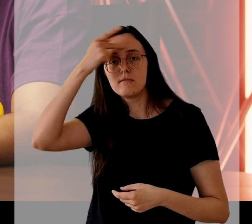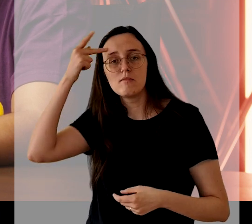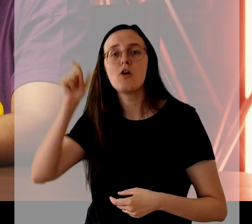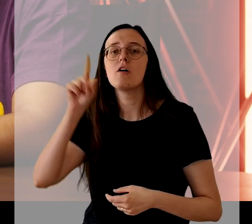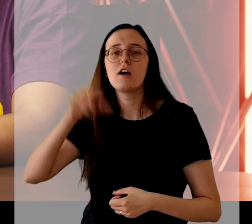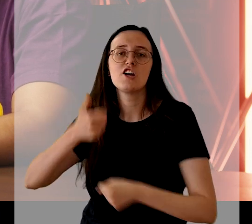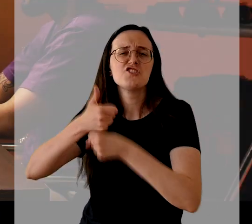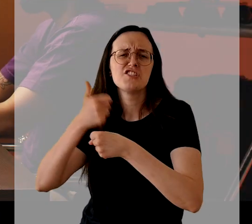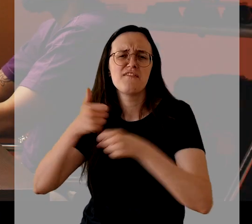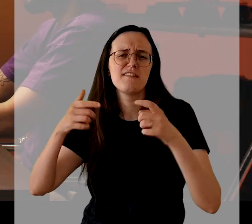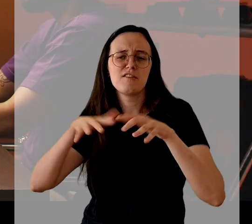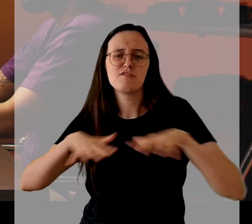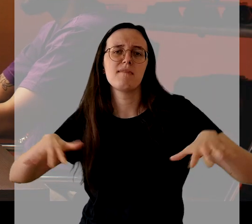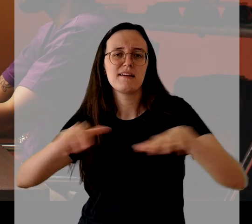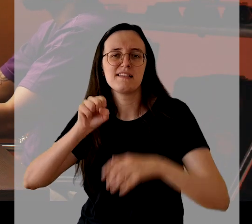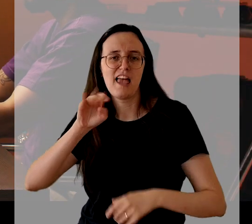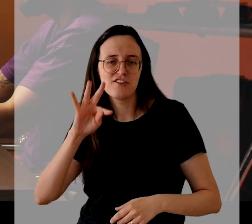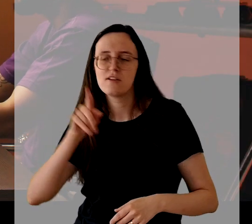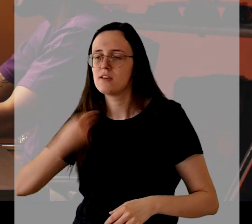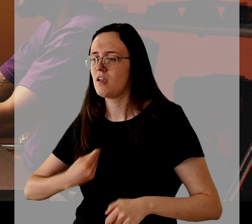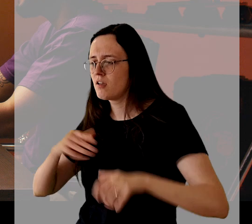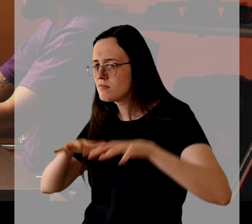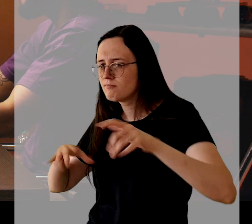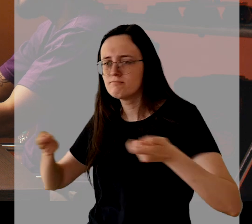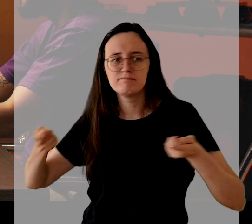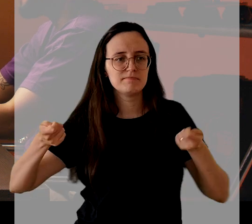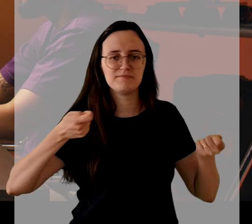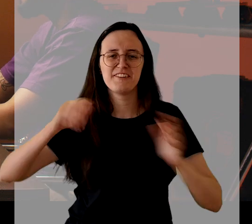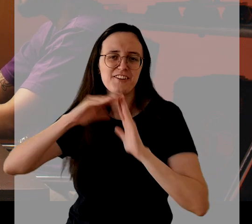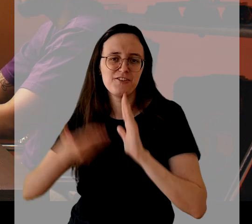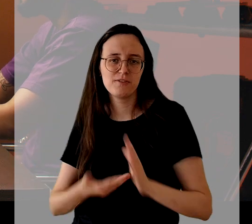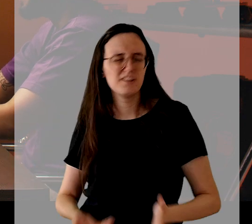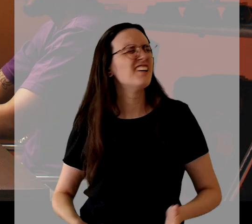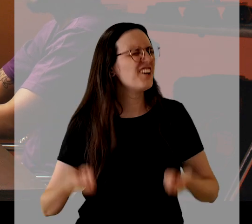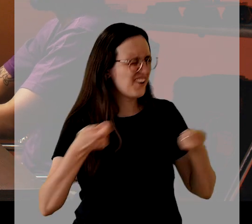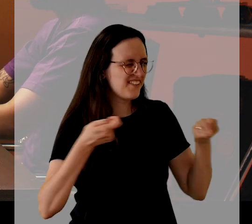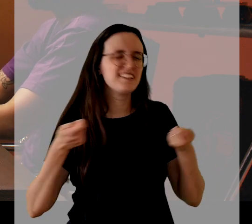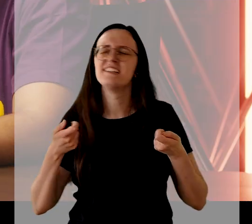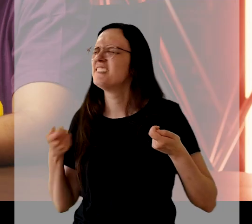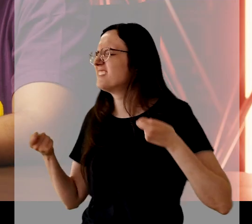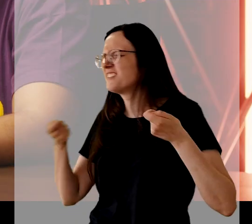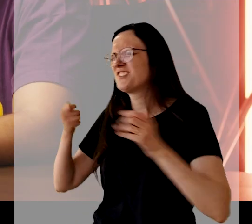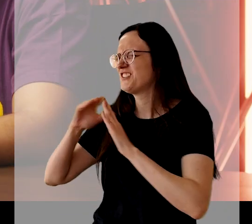essa pessoa que é a chefe do set, né? A pessoa que está coordenando, que está comandando, dona de tudo, né?